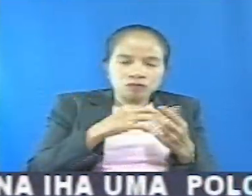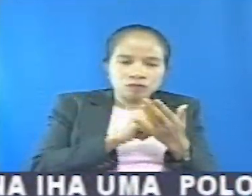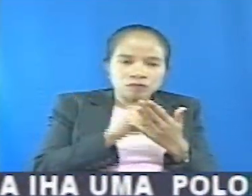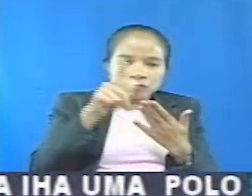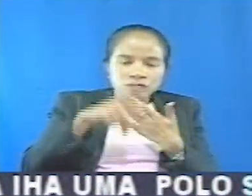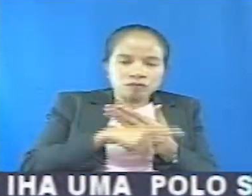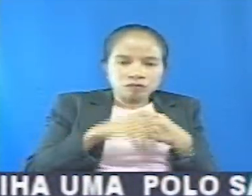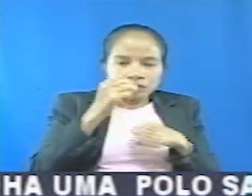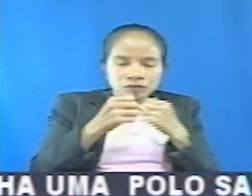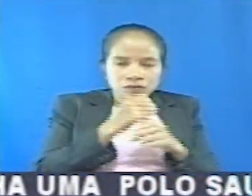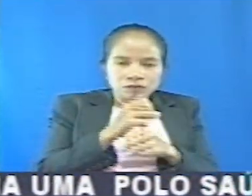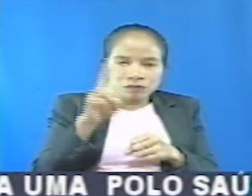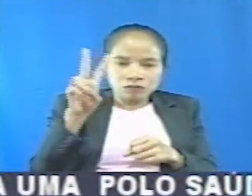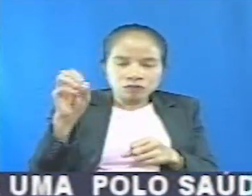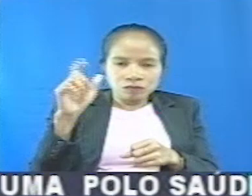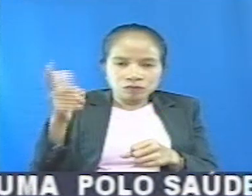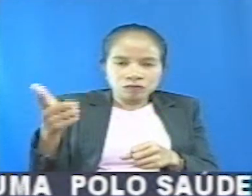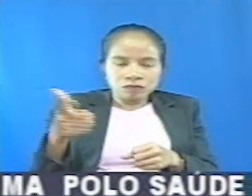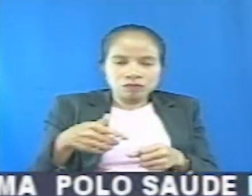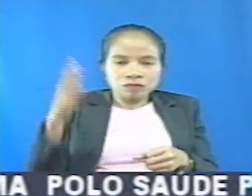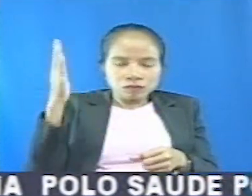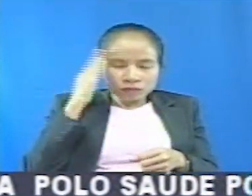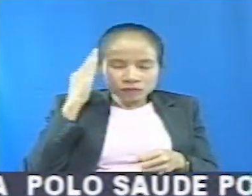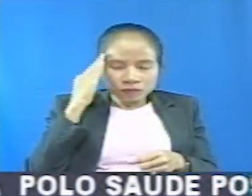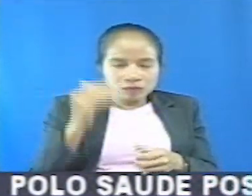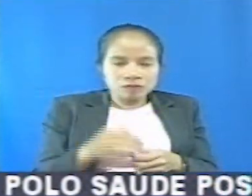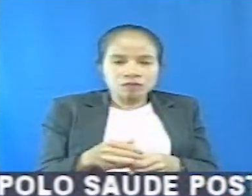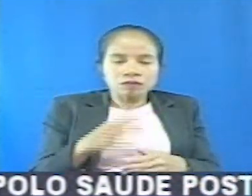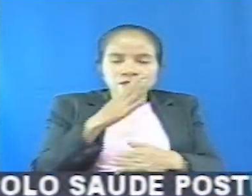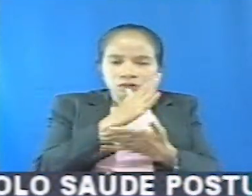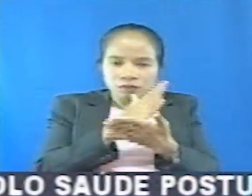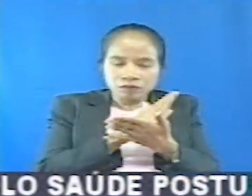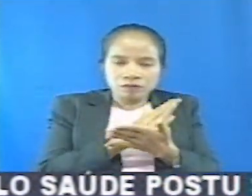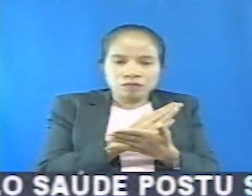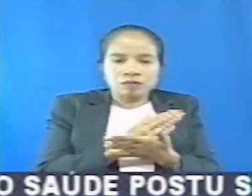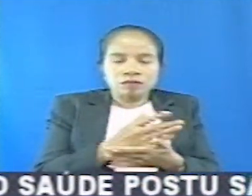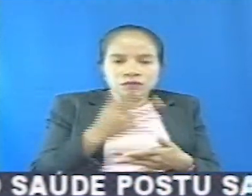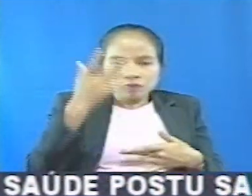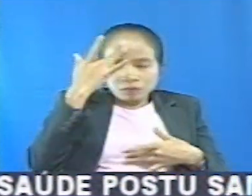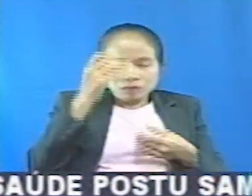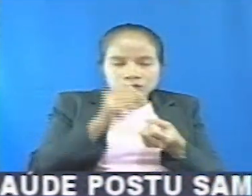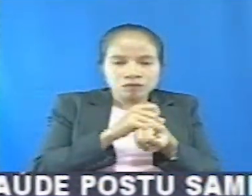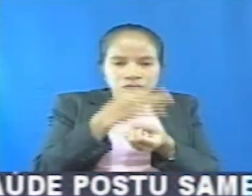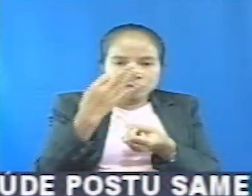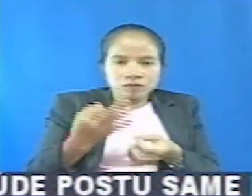tinan rihun rua ronulu ho intensaun atu prevene contagio virus corona.